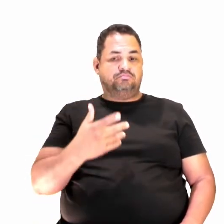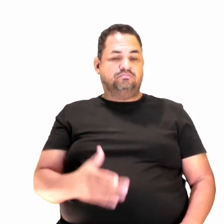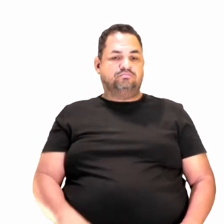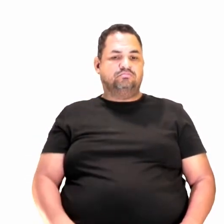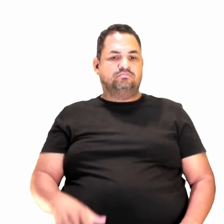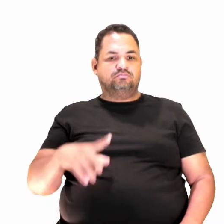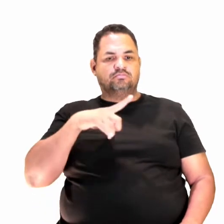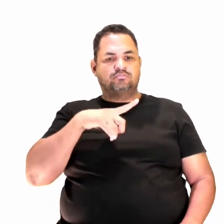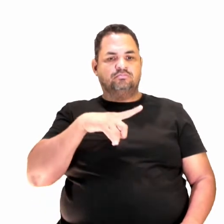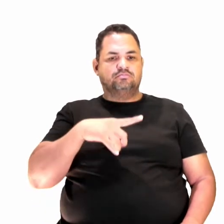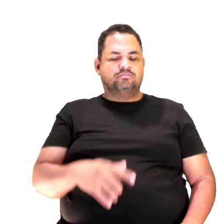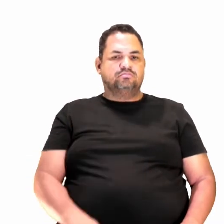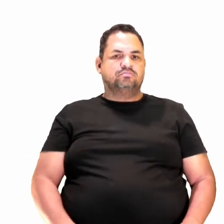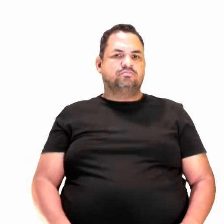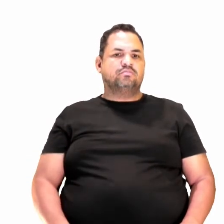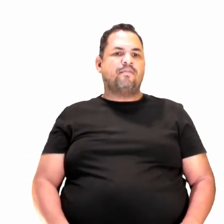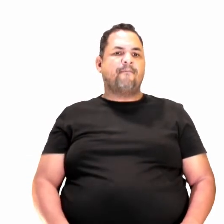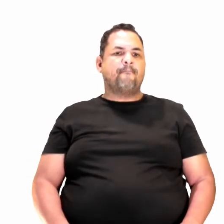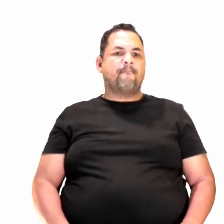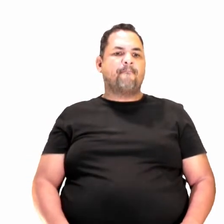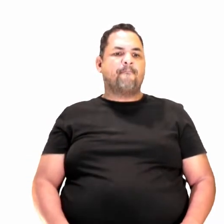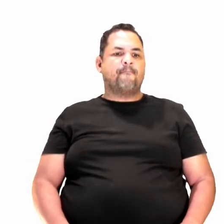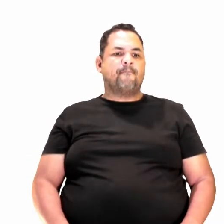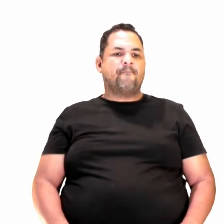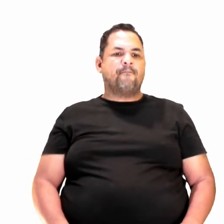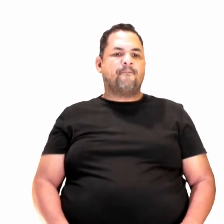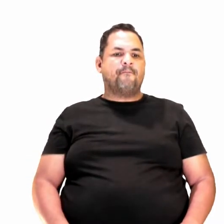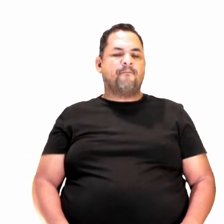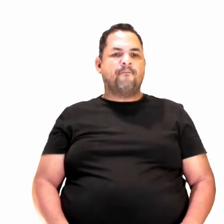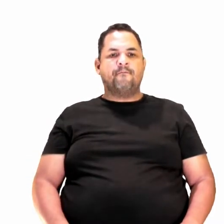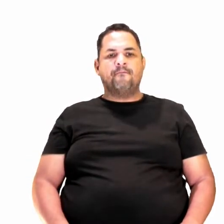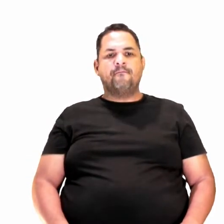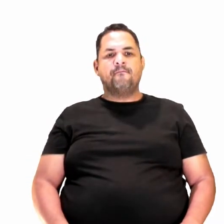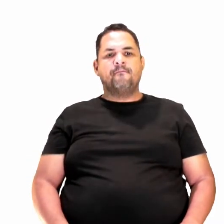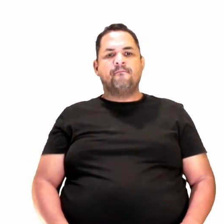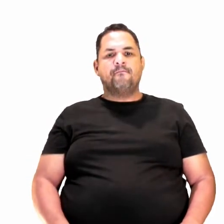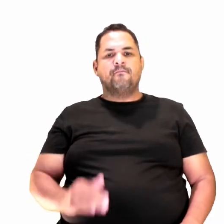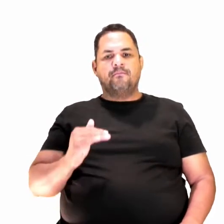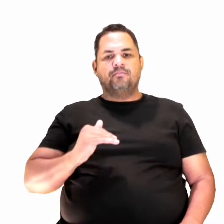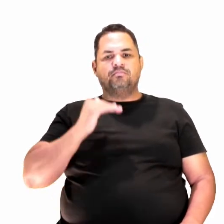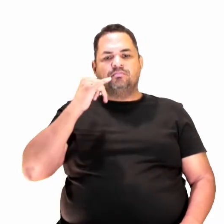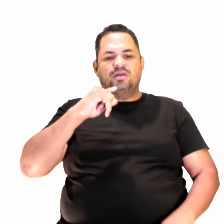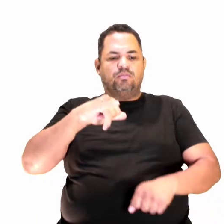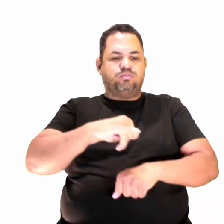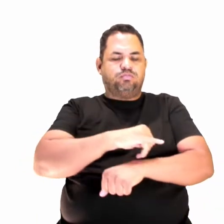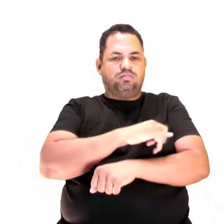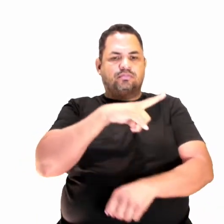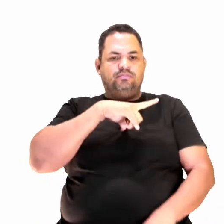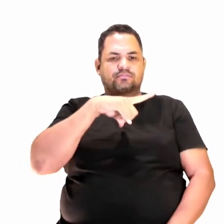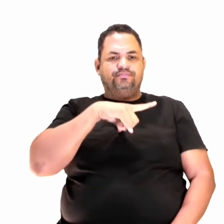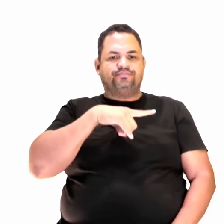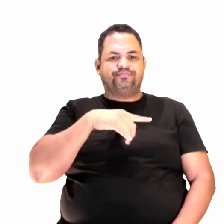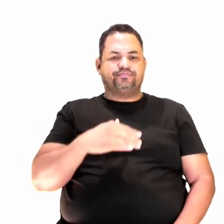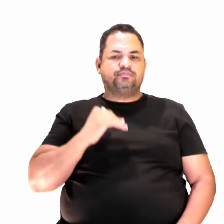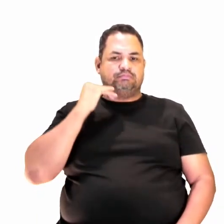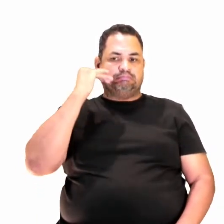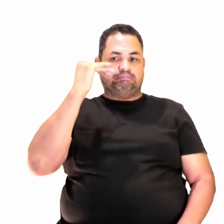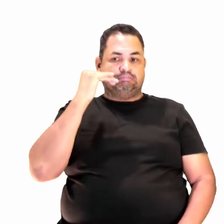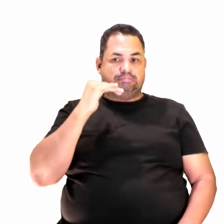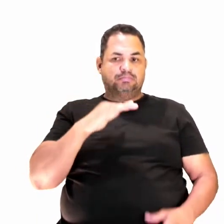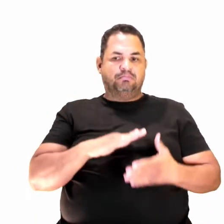mais palavras para você falar e começar a partir de agora. Porque nem tall acredito que eu seja. Eu acredito que eu seja